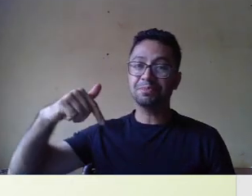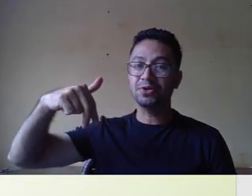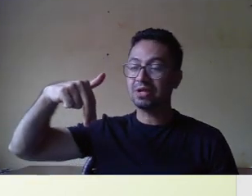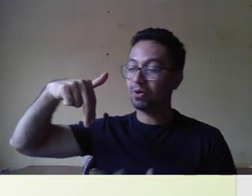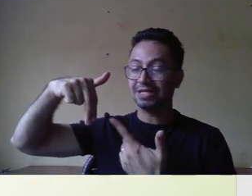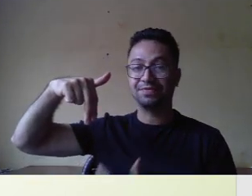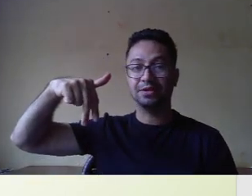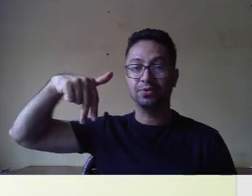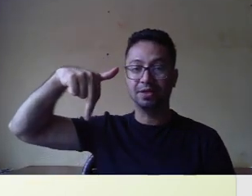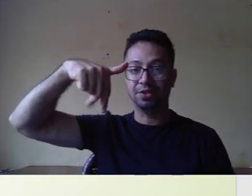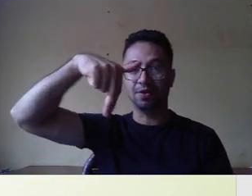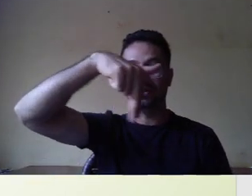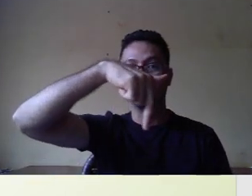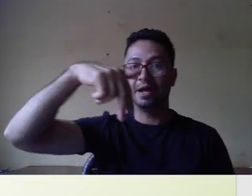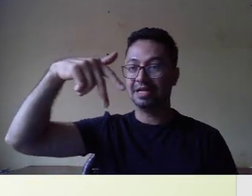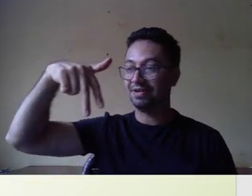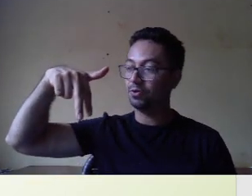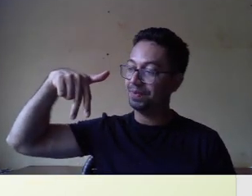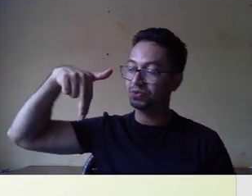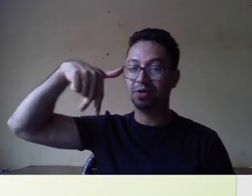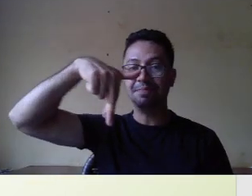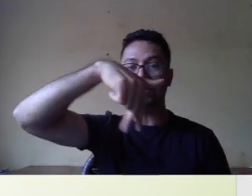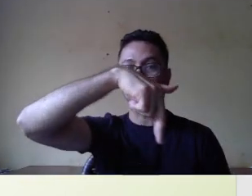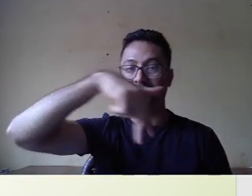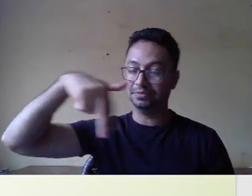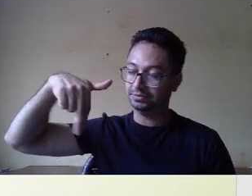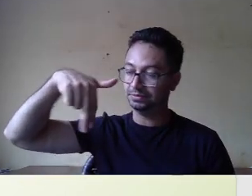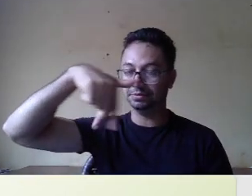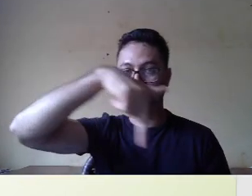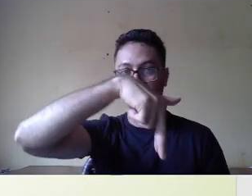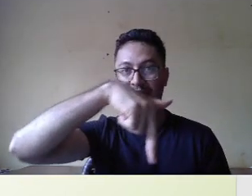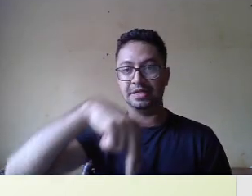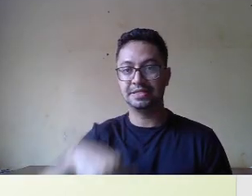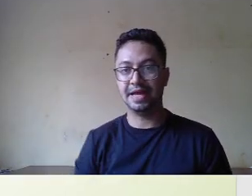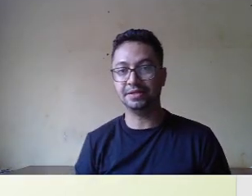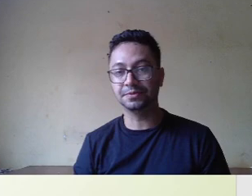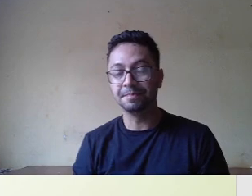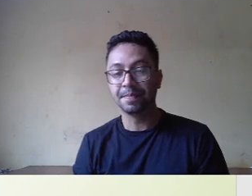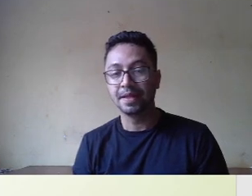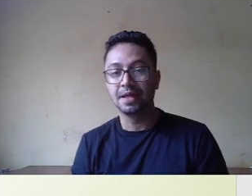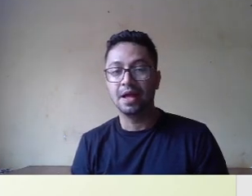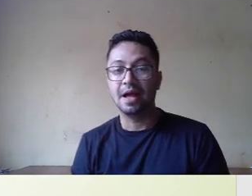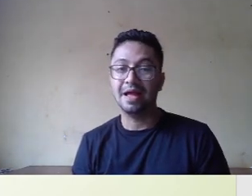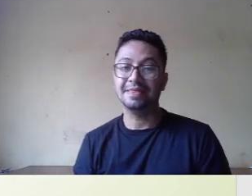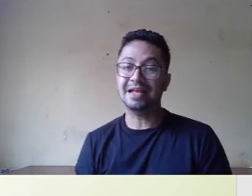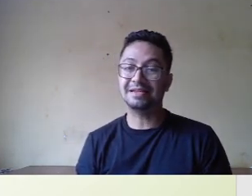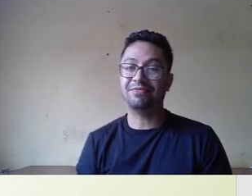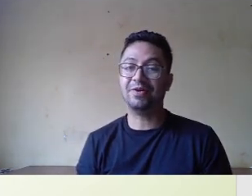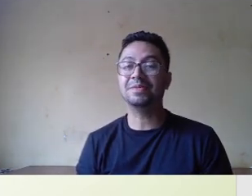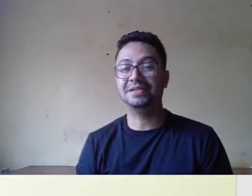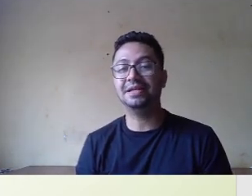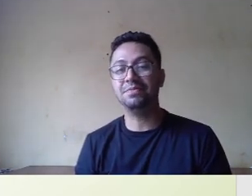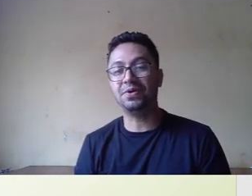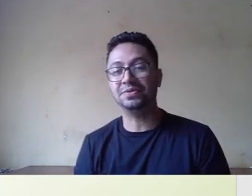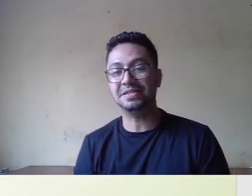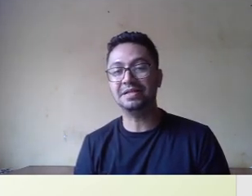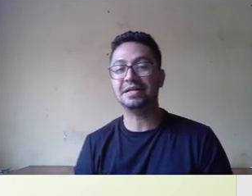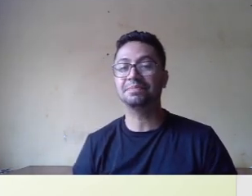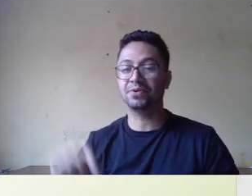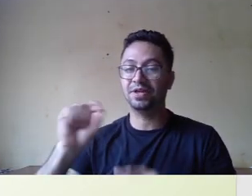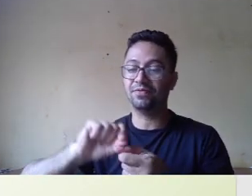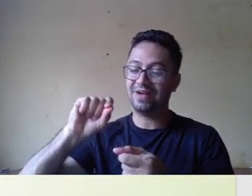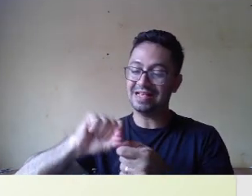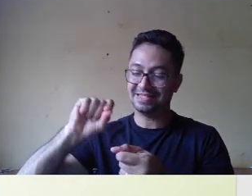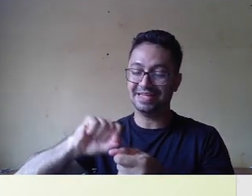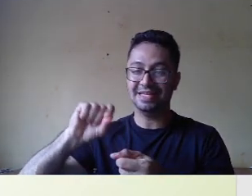Ou a gente pode usar o classificador aqui, ó, classificador pessoa caminhando, certo? Dessa forma seria um português